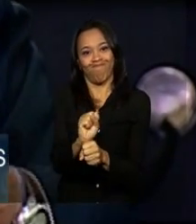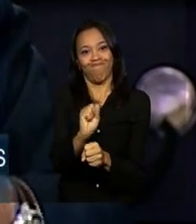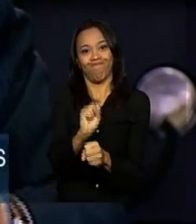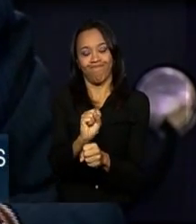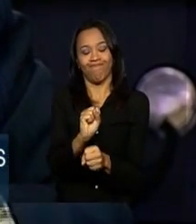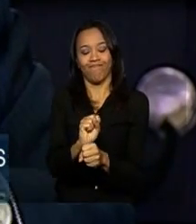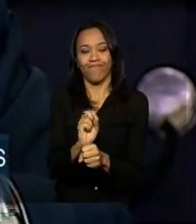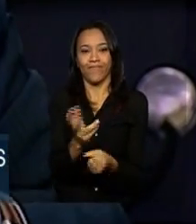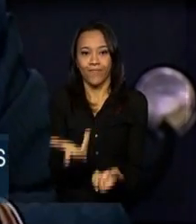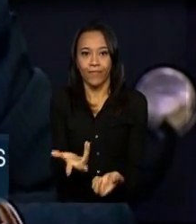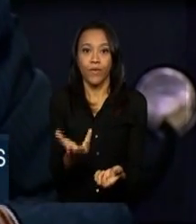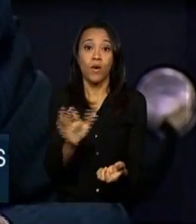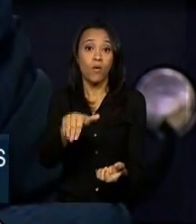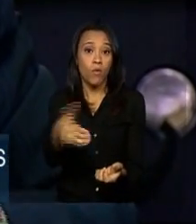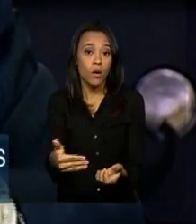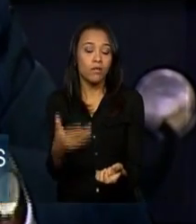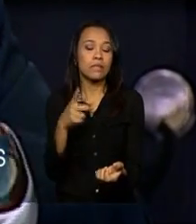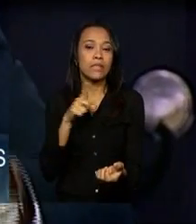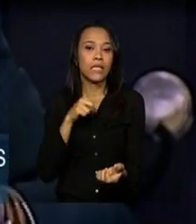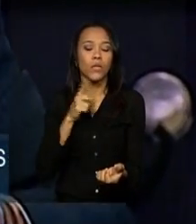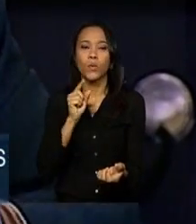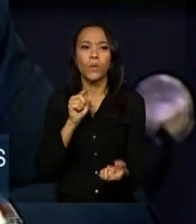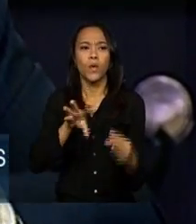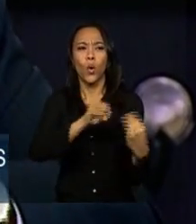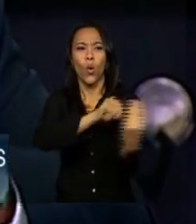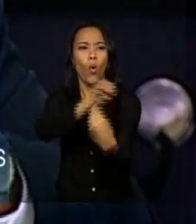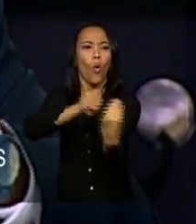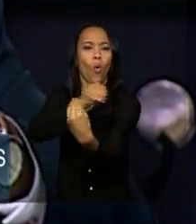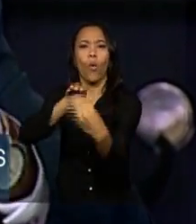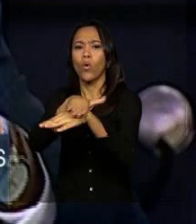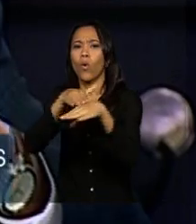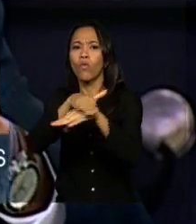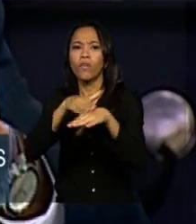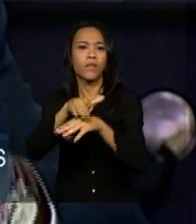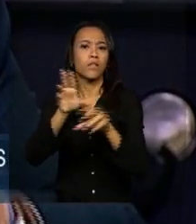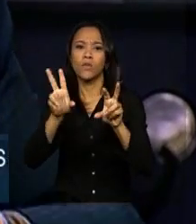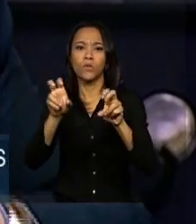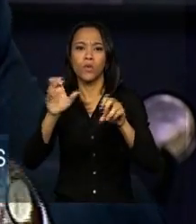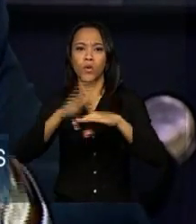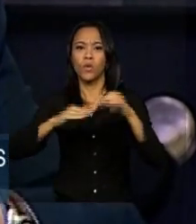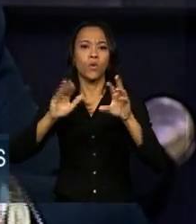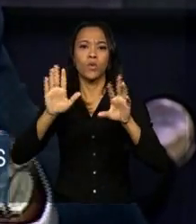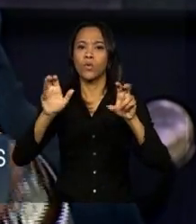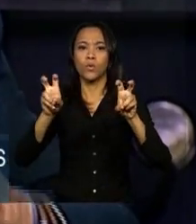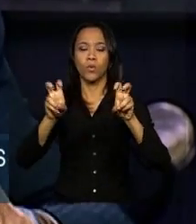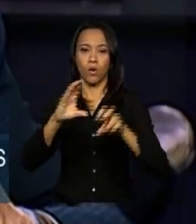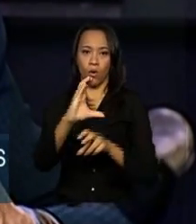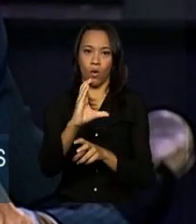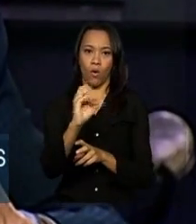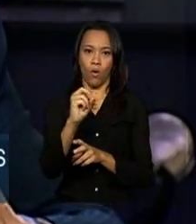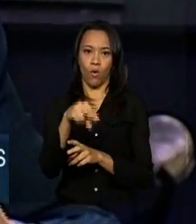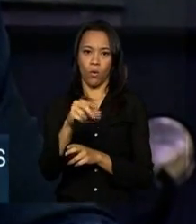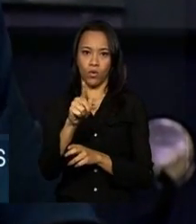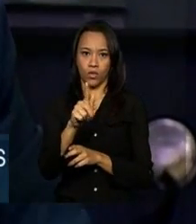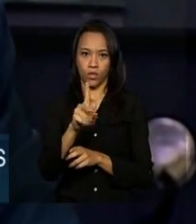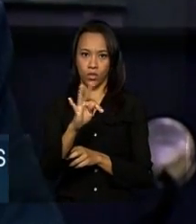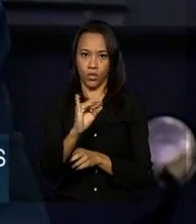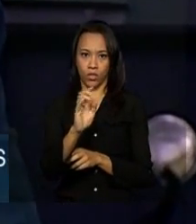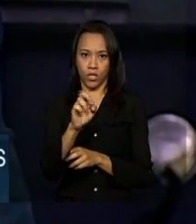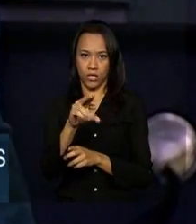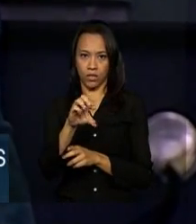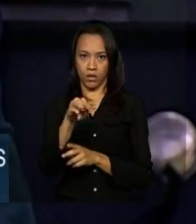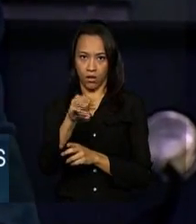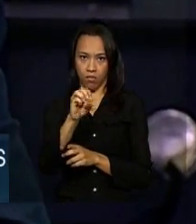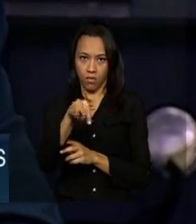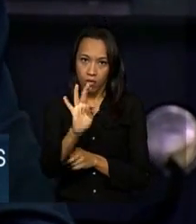momento que se discute eh contingenciamento um momento que se discute a equações e ajustes eh